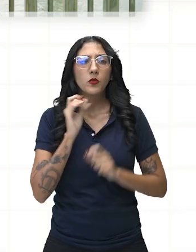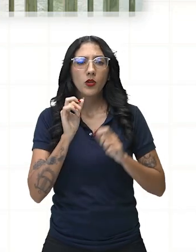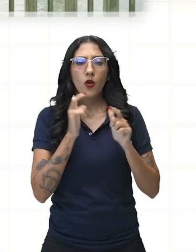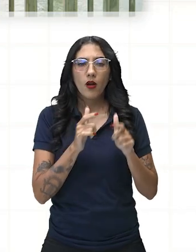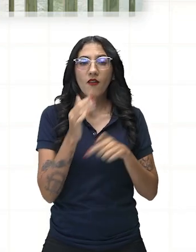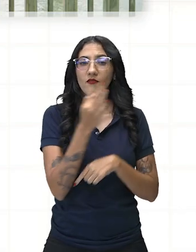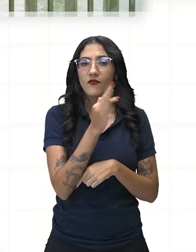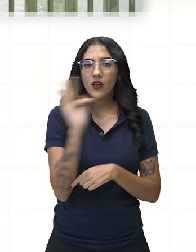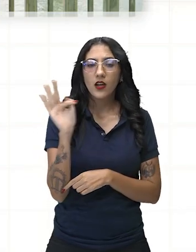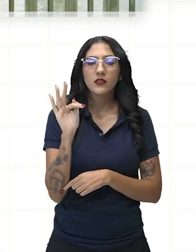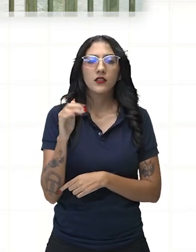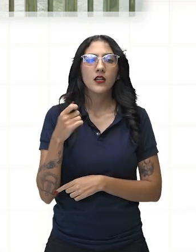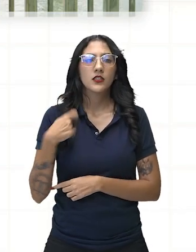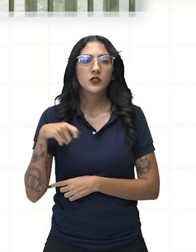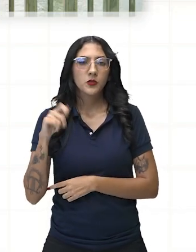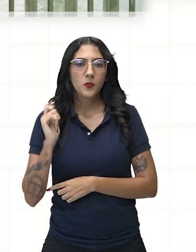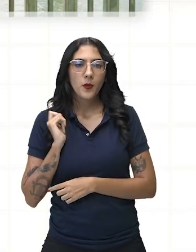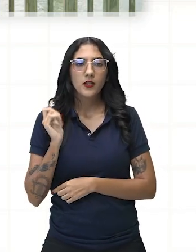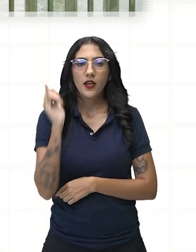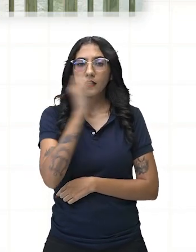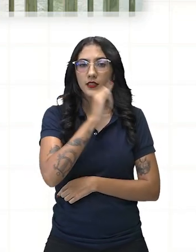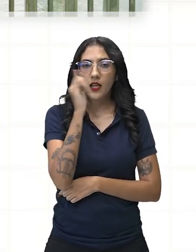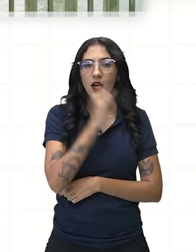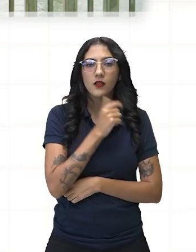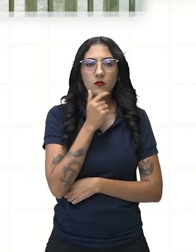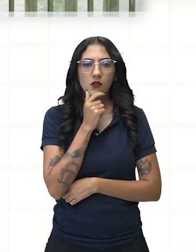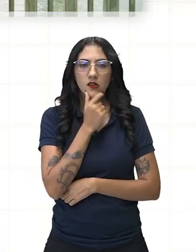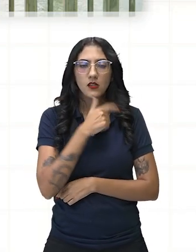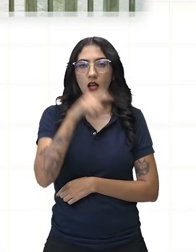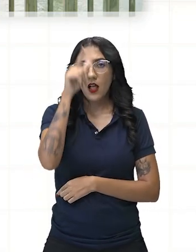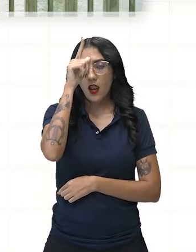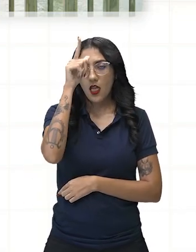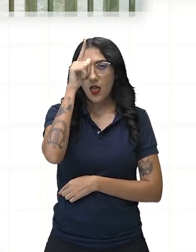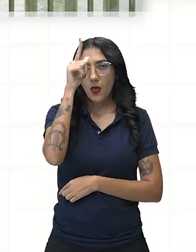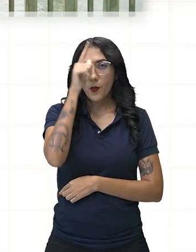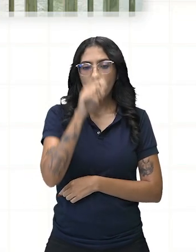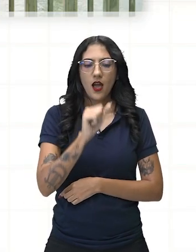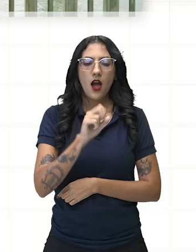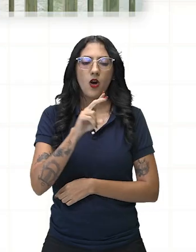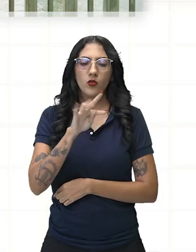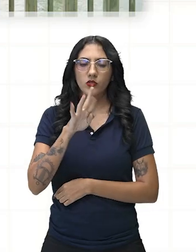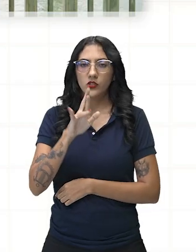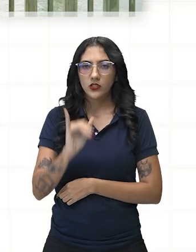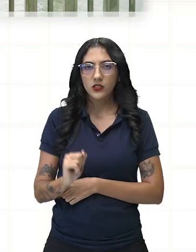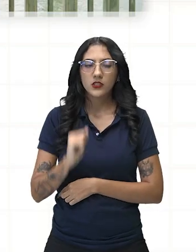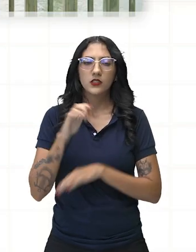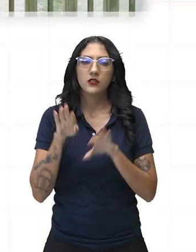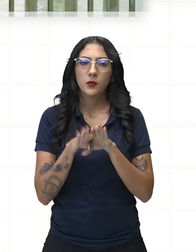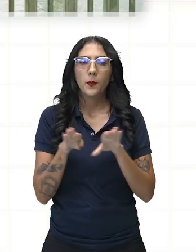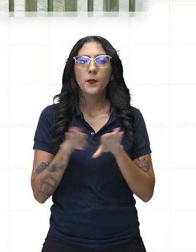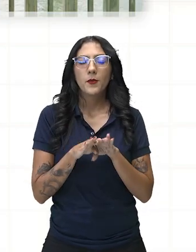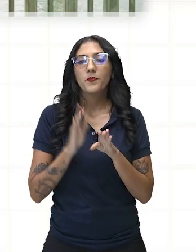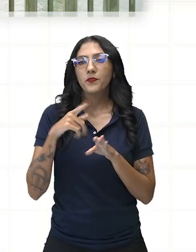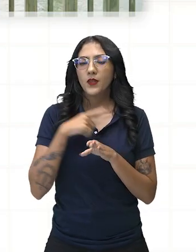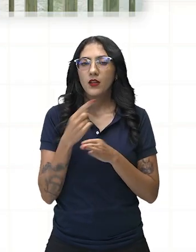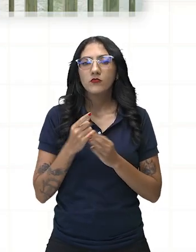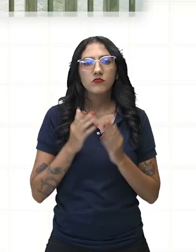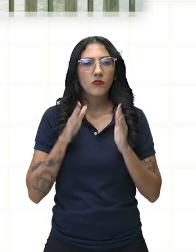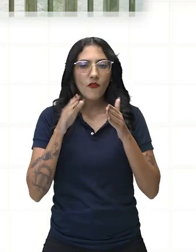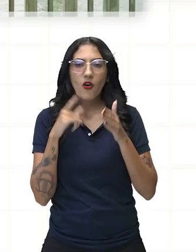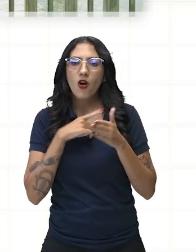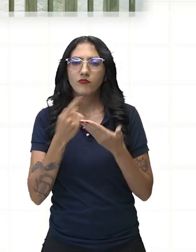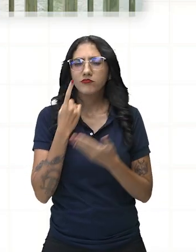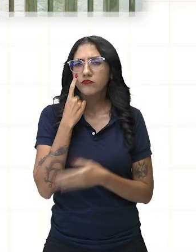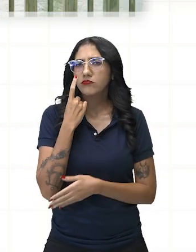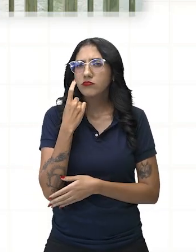a França, a Espanha, a Itália, o Reino Unido, a Alemanha e a Áustria, que se tornaram ali